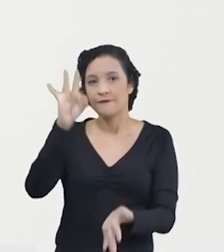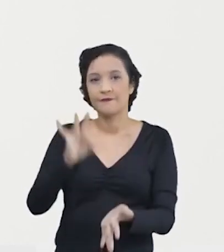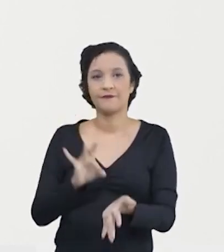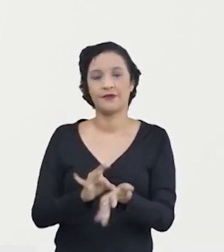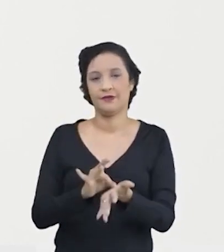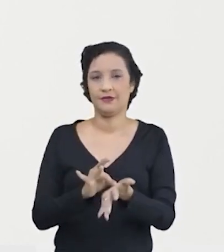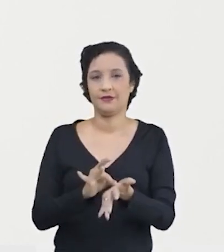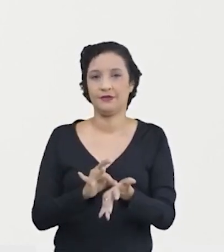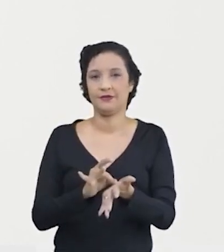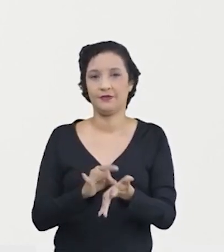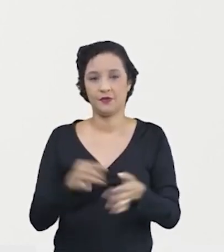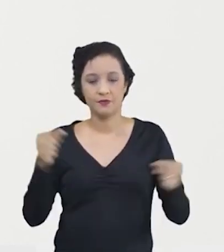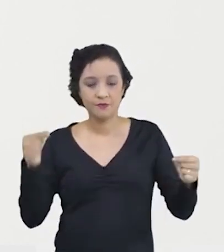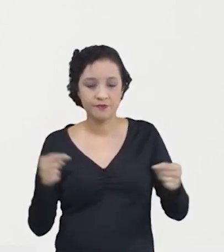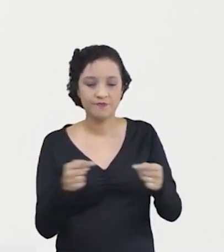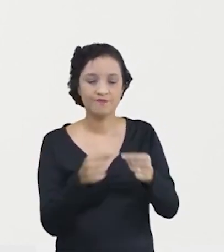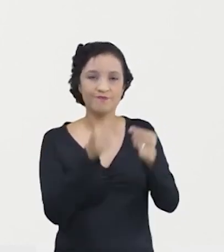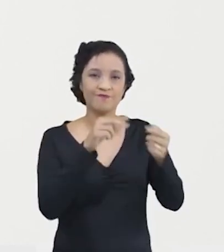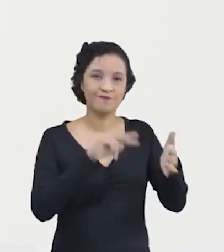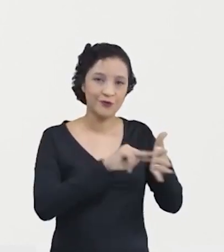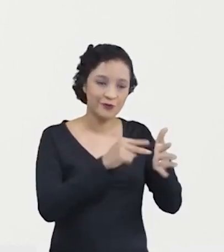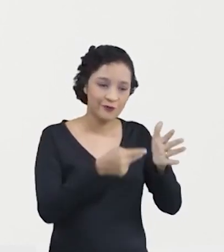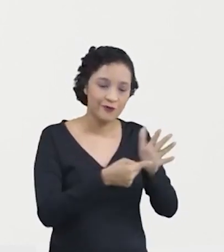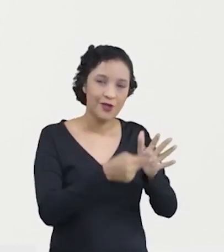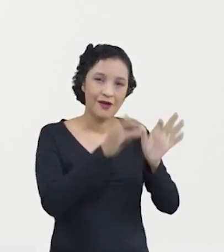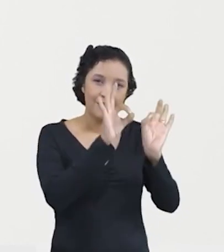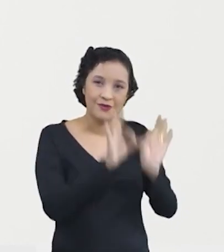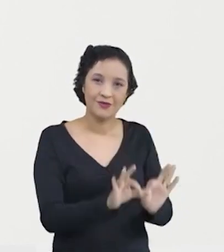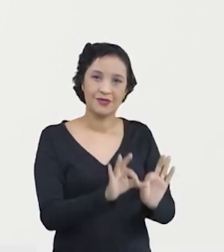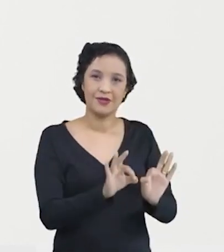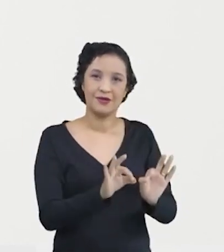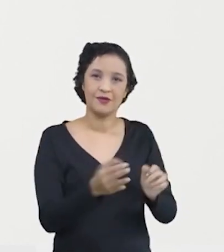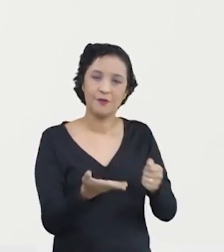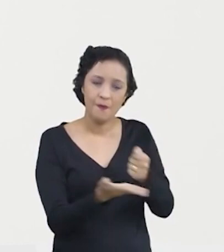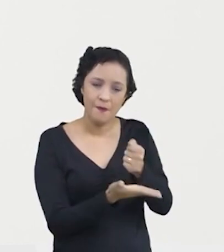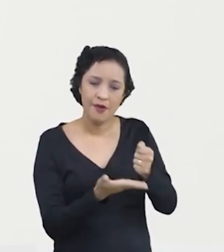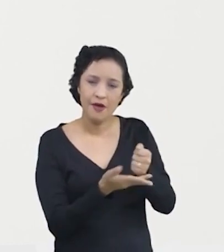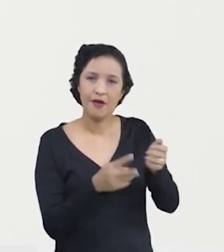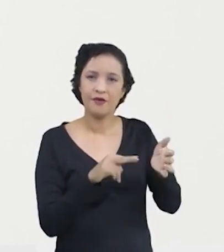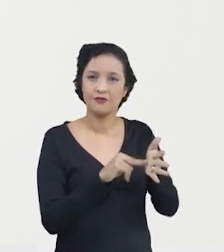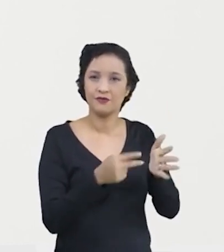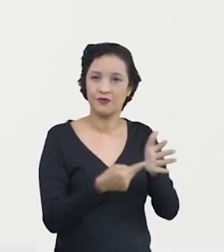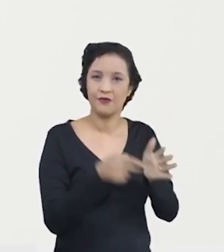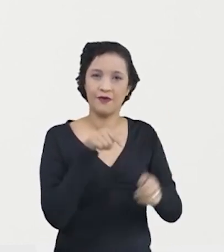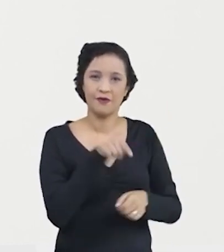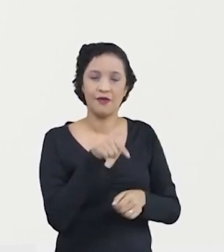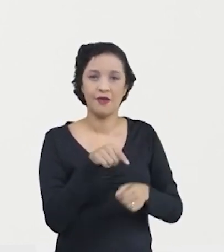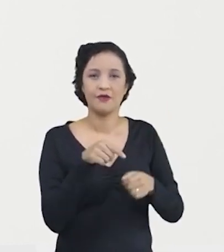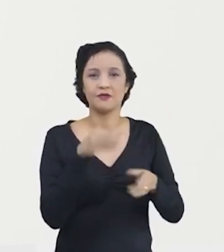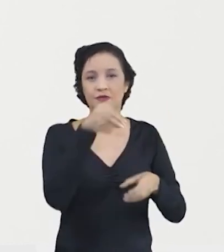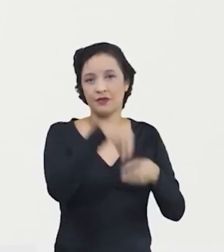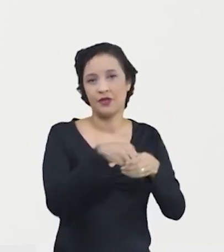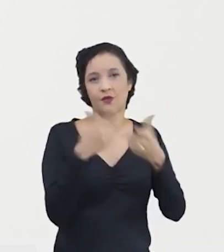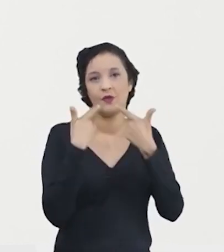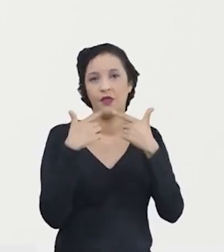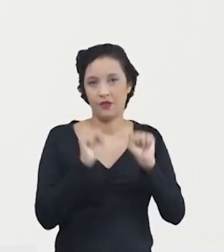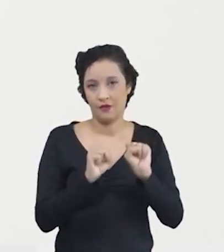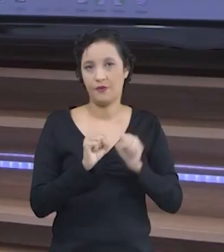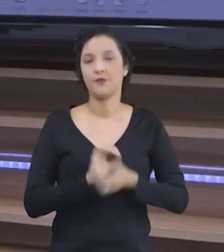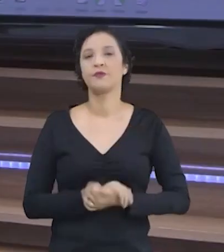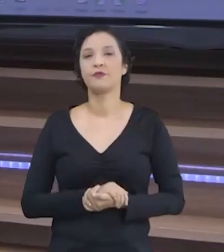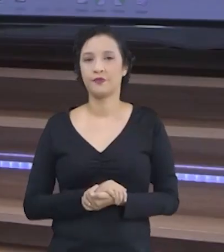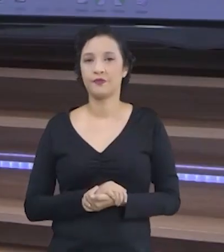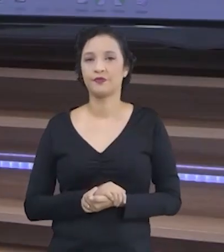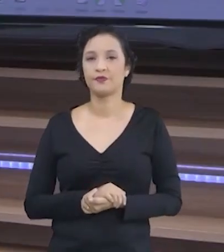carrega o significado básico das palavras e expressões e enunciados de uma língua. Deixa eu falar um pouco mais sobre denotação para